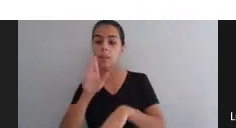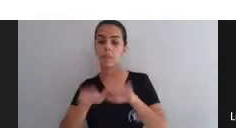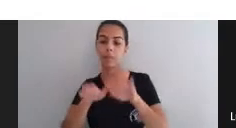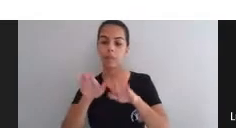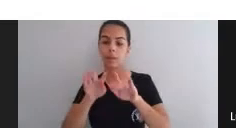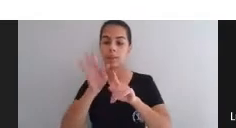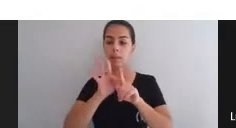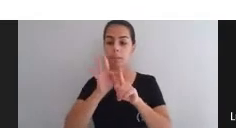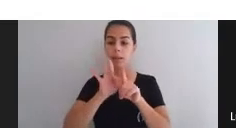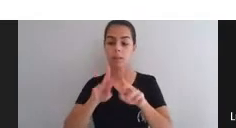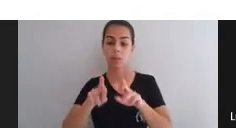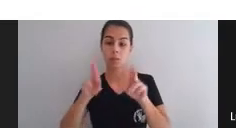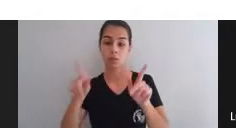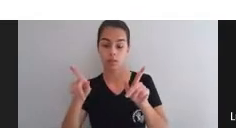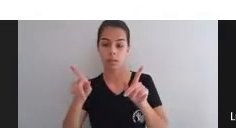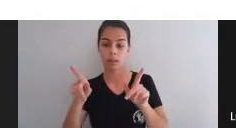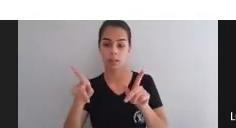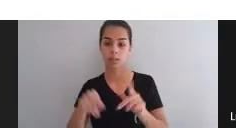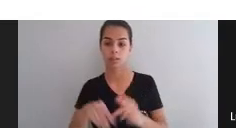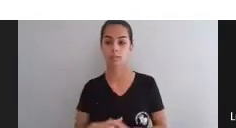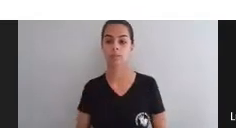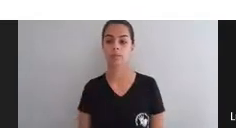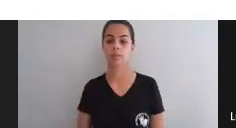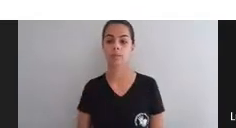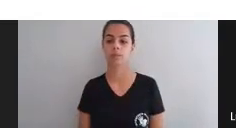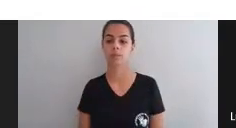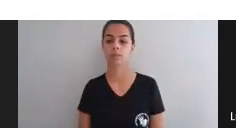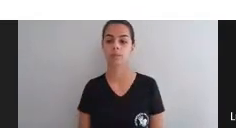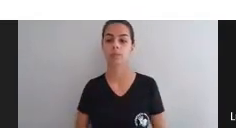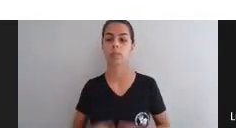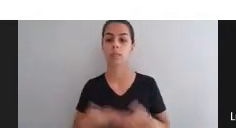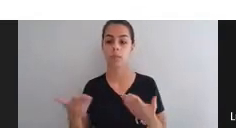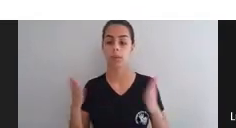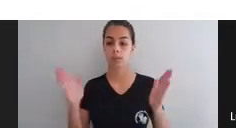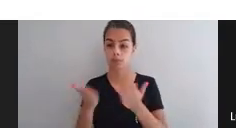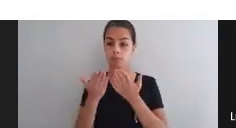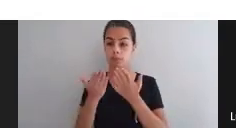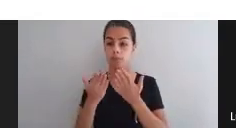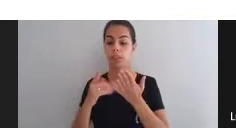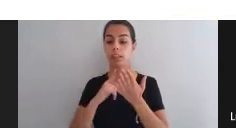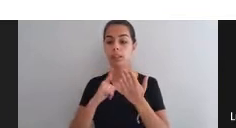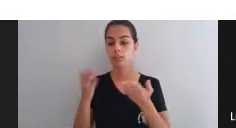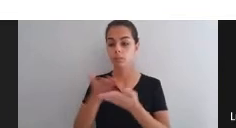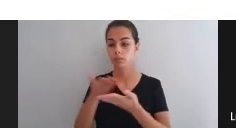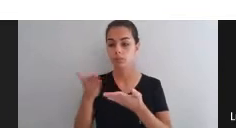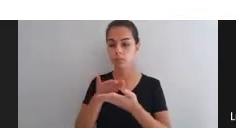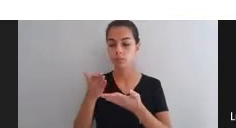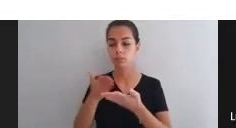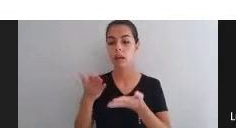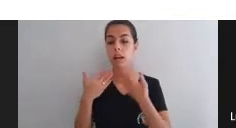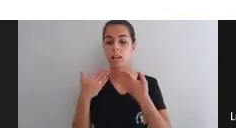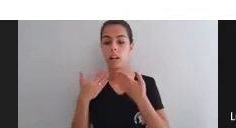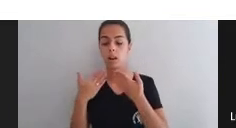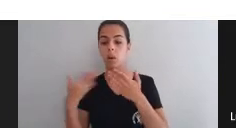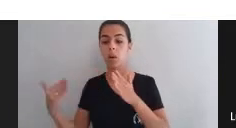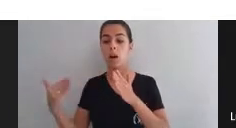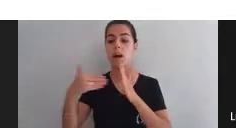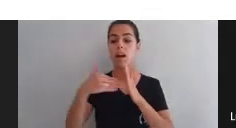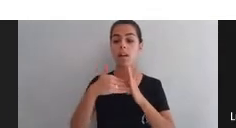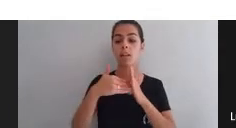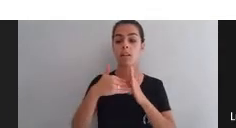Temperaturas diferentes, quando a gente coloca eles em contato, eles começam a trocar calor até que